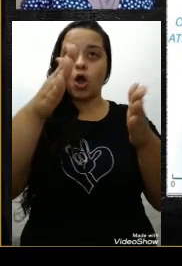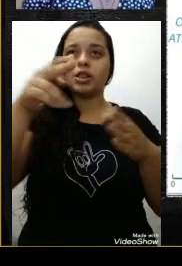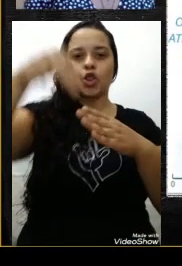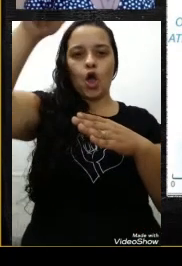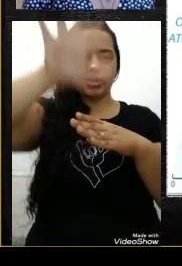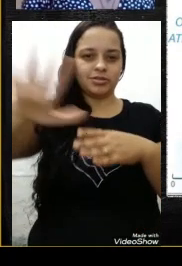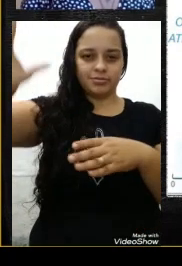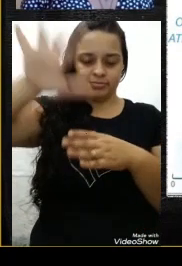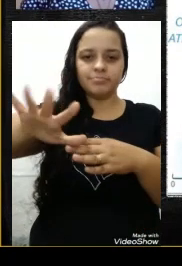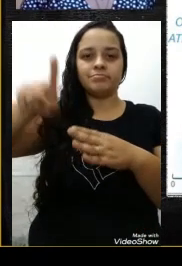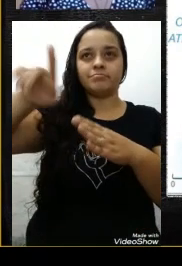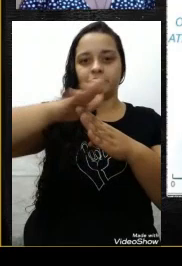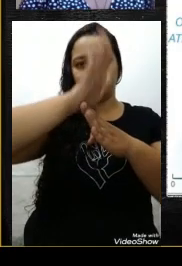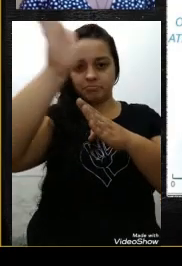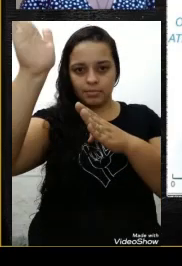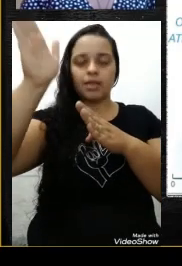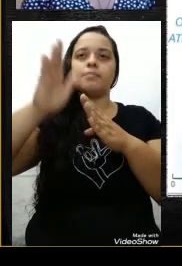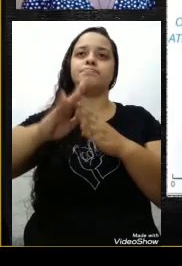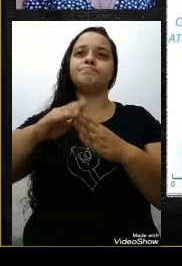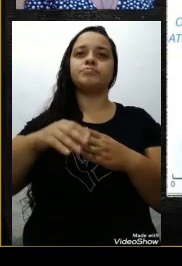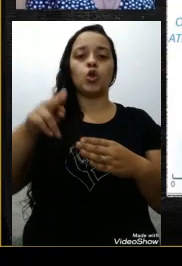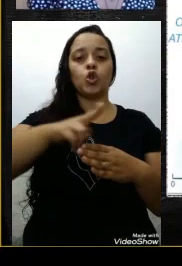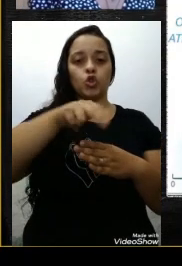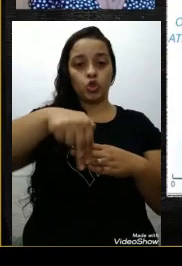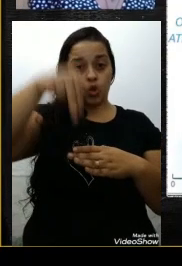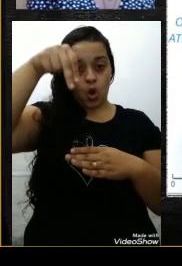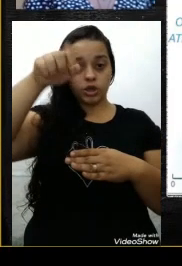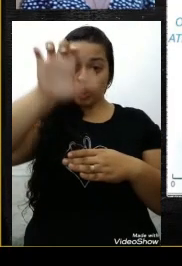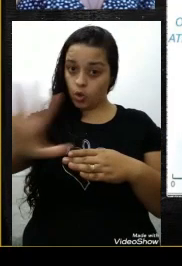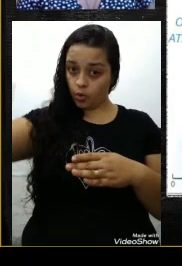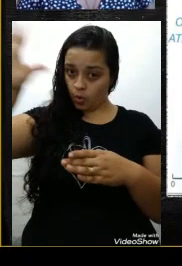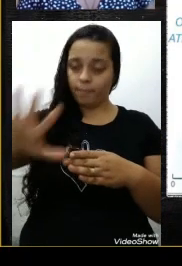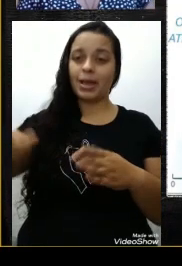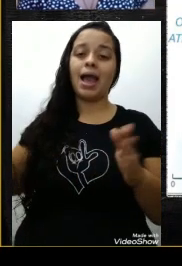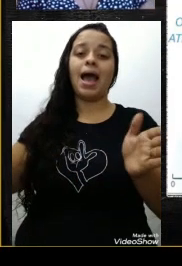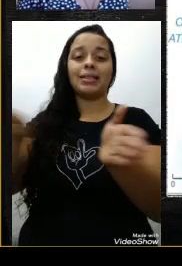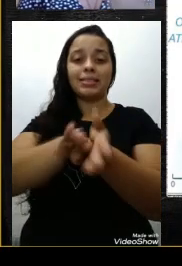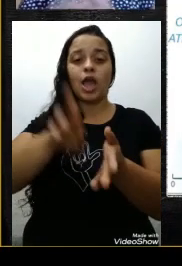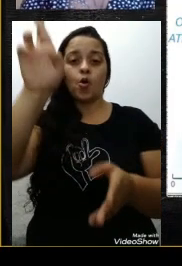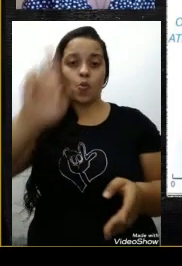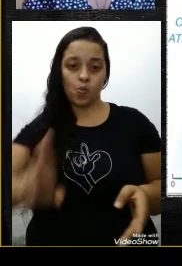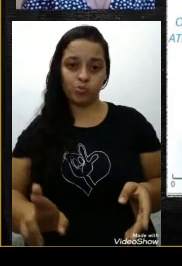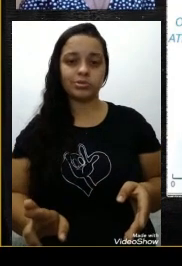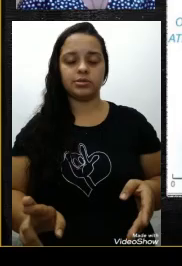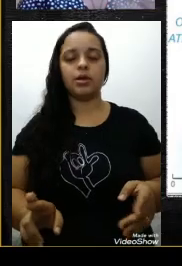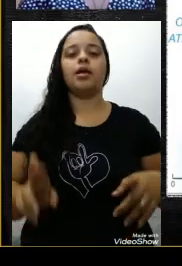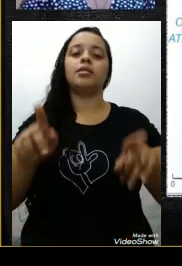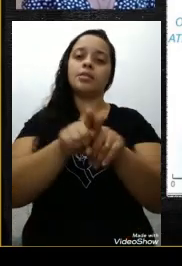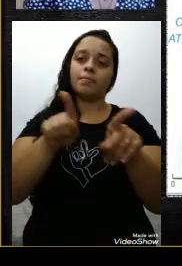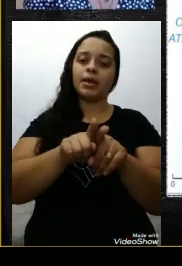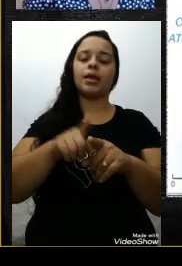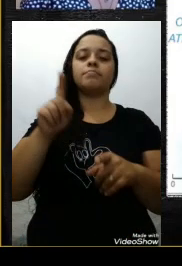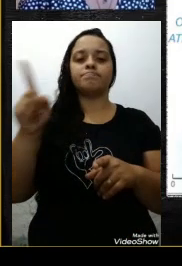ao norte, que levavam produtos do norte europeu até a região da Rússia,